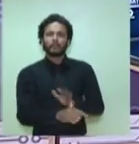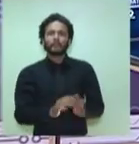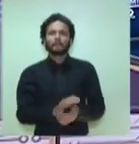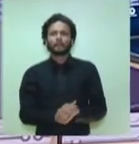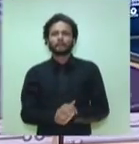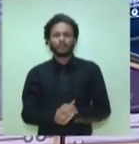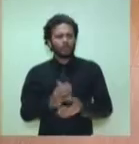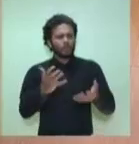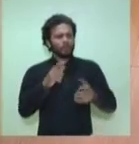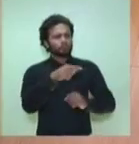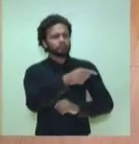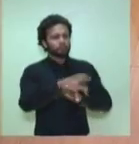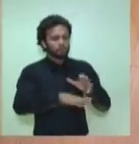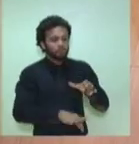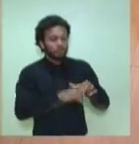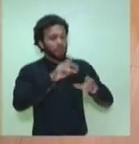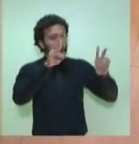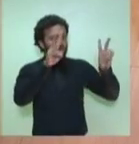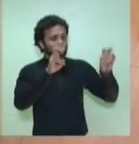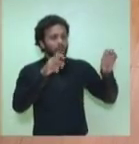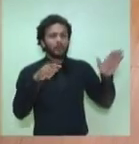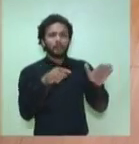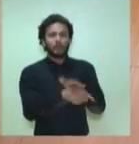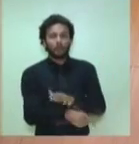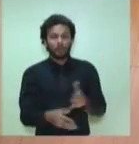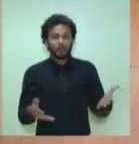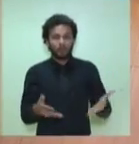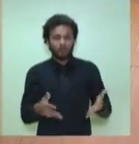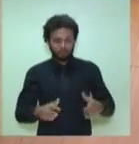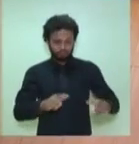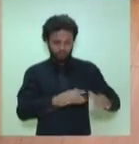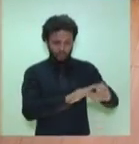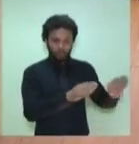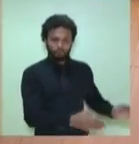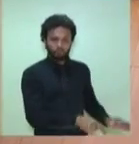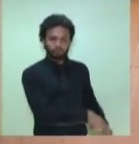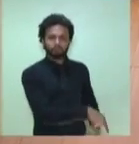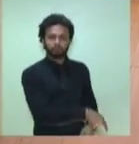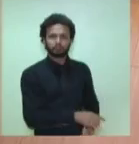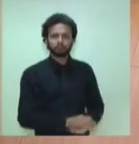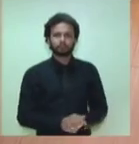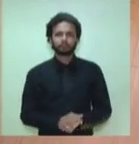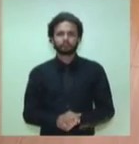candidato, eu queria que o senhor sorteasse o primeiro tema dessa pergunta que está nessa caixinha aqui.